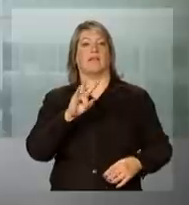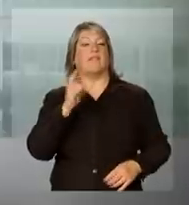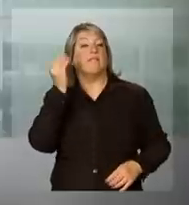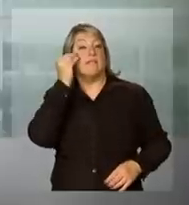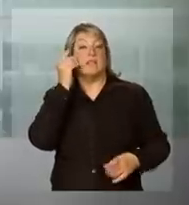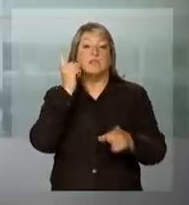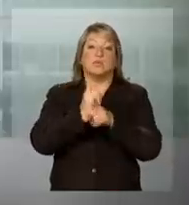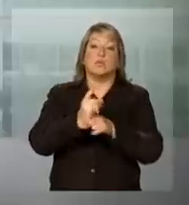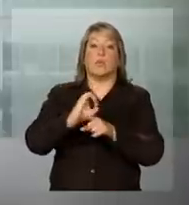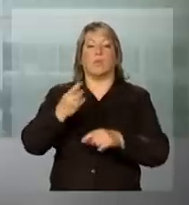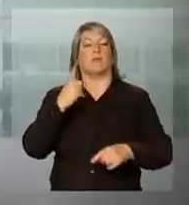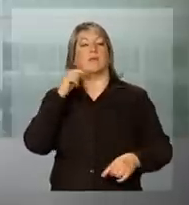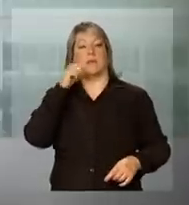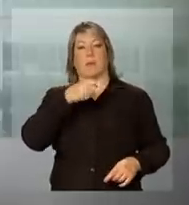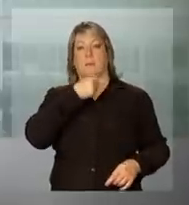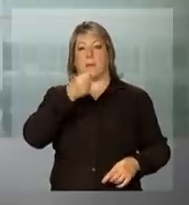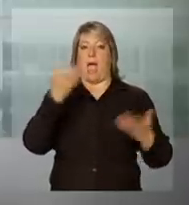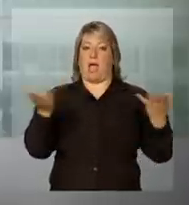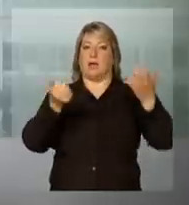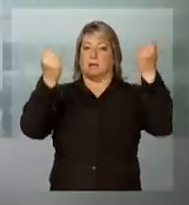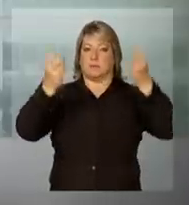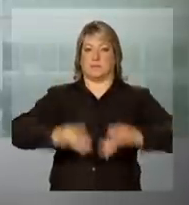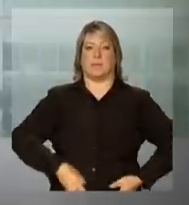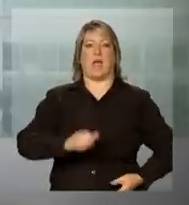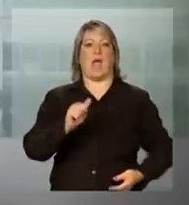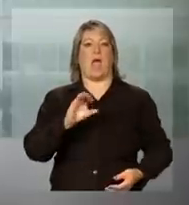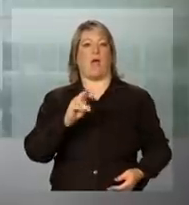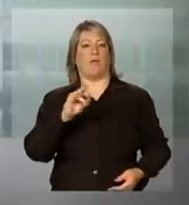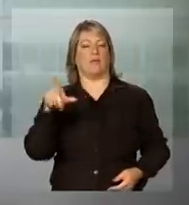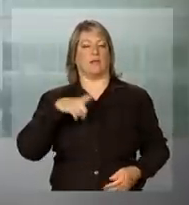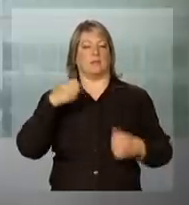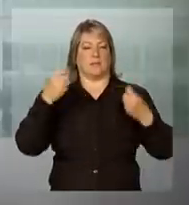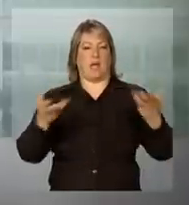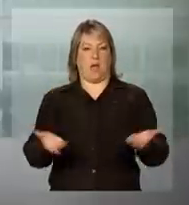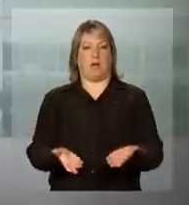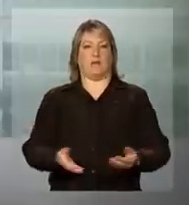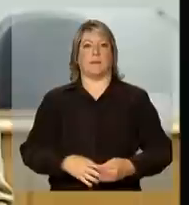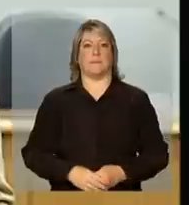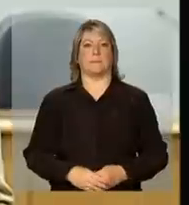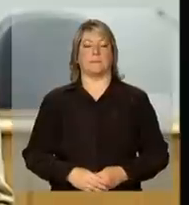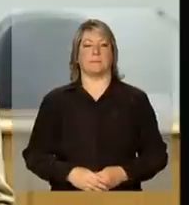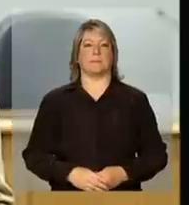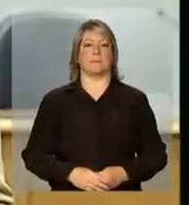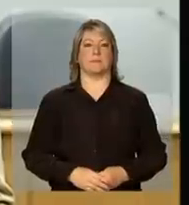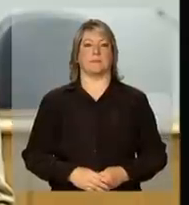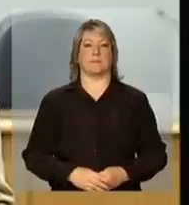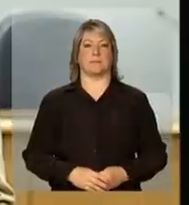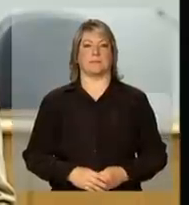kenup que tem as informações ao vivo do Ministério da Saúde Mara